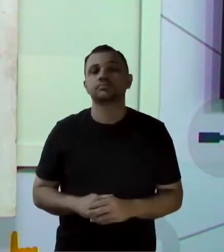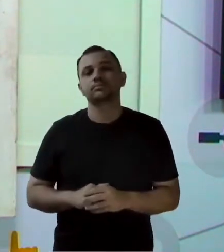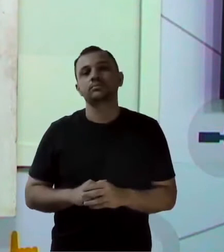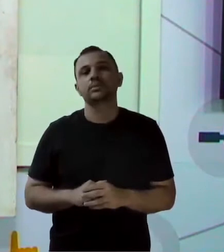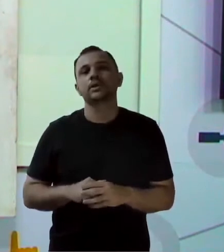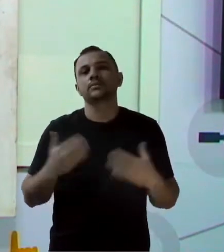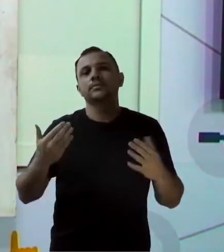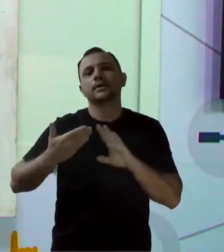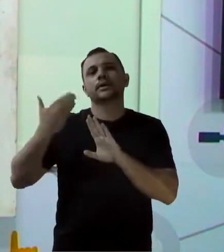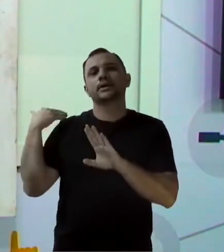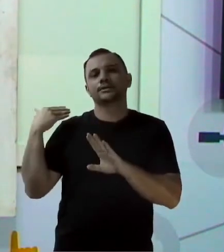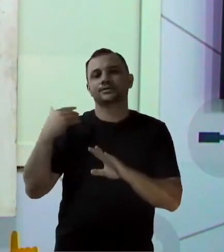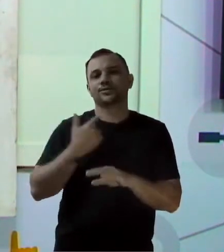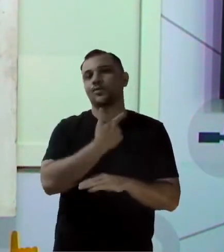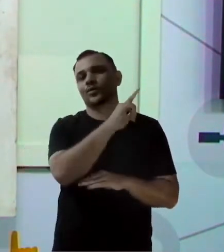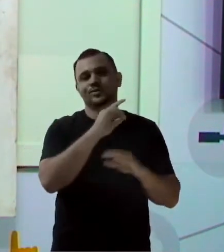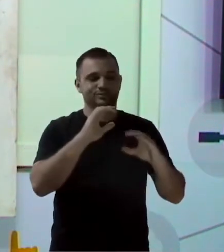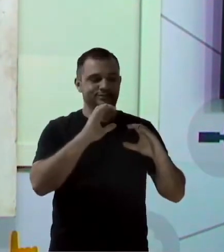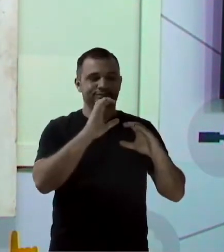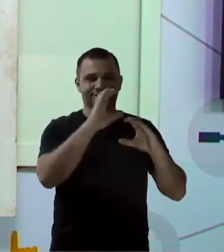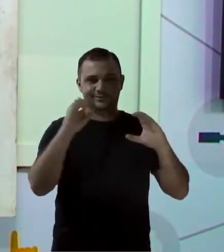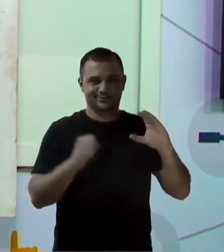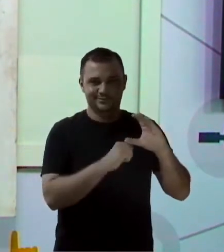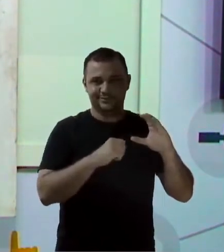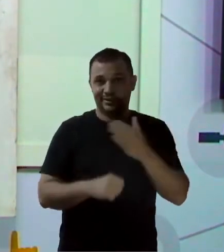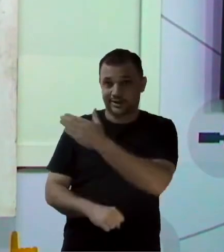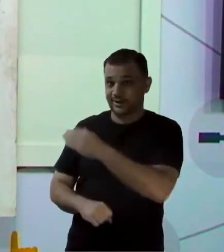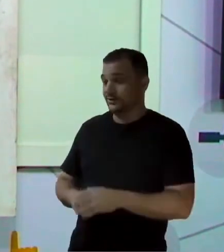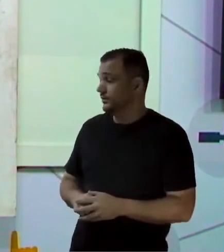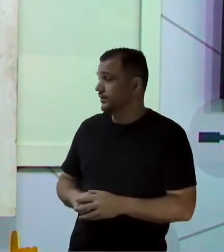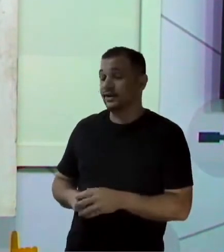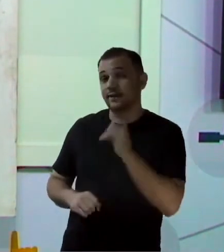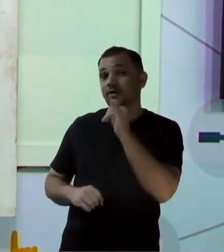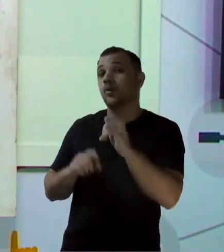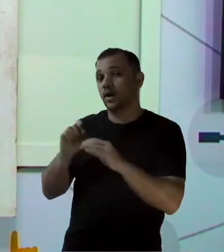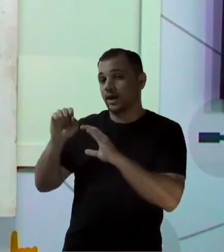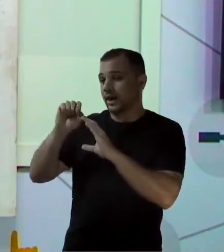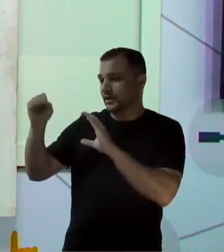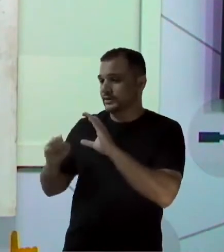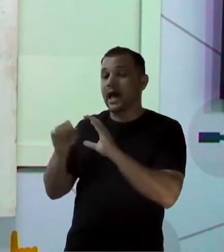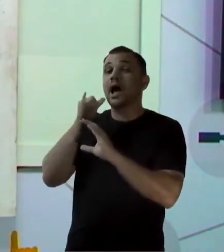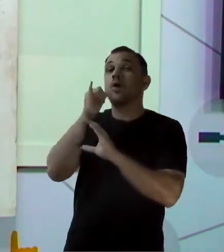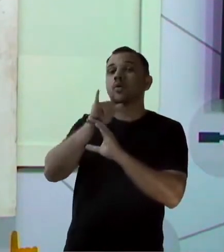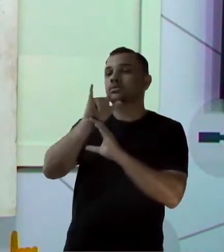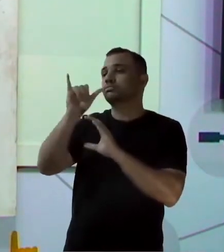para os senhores que aqui a corrente só tem um caminho. E o que